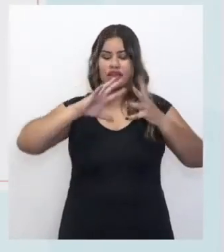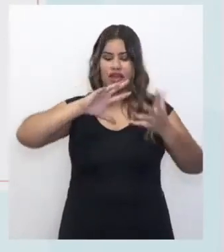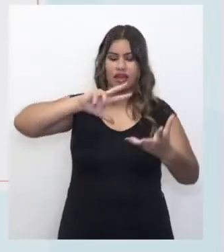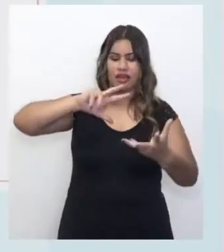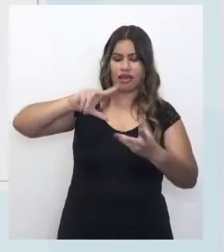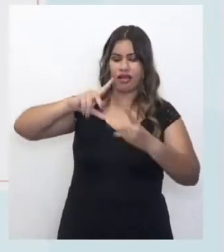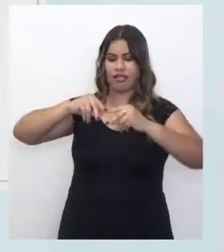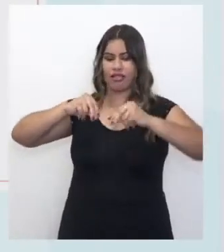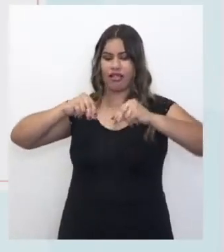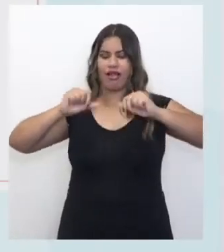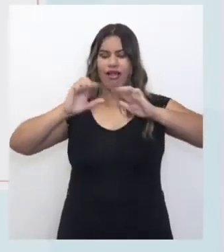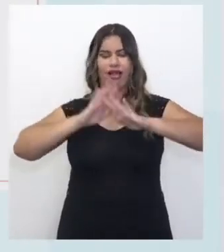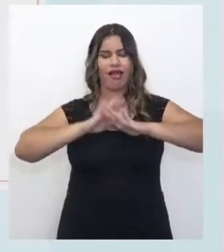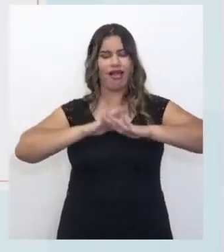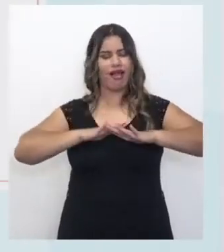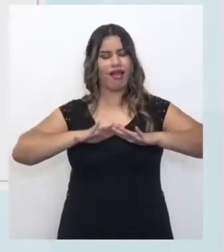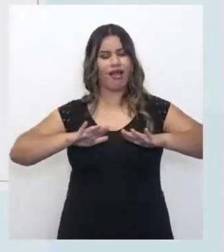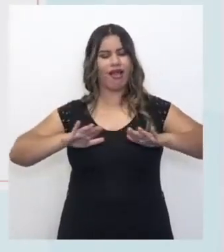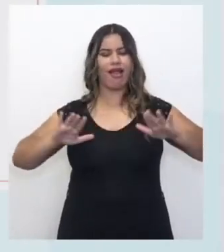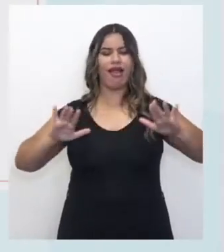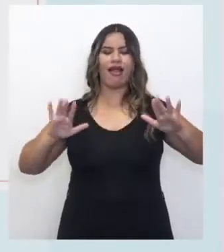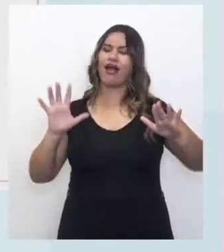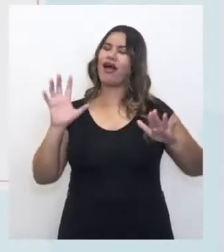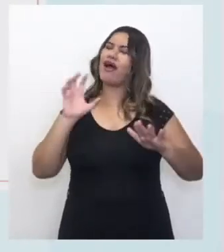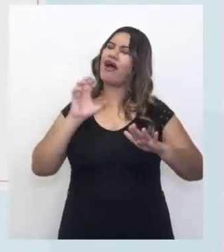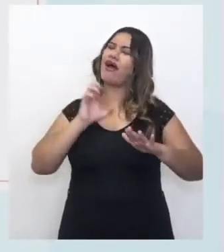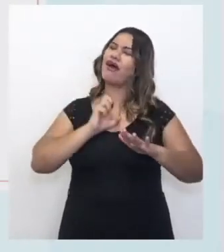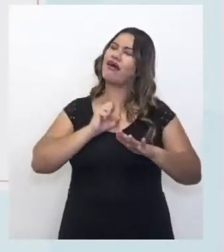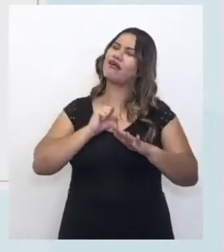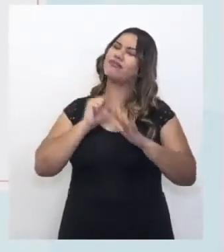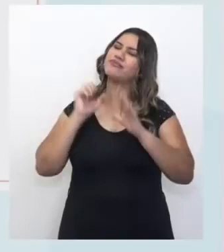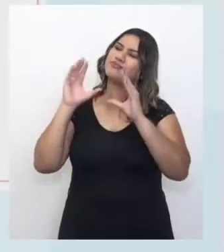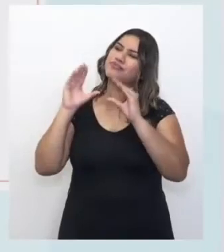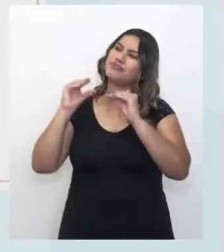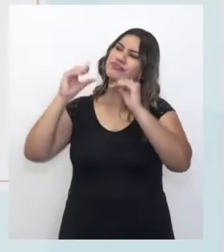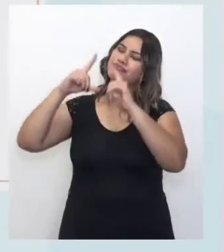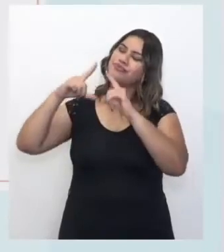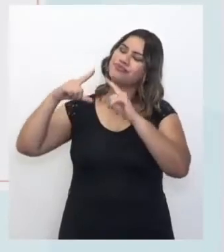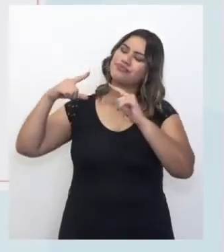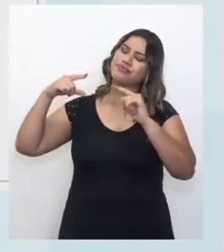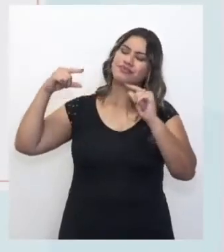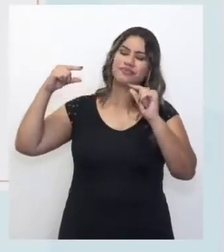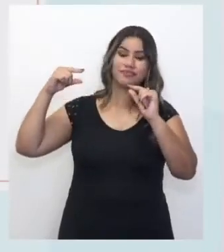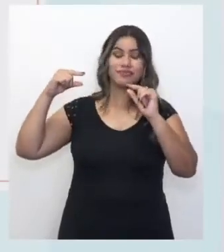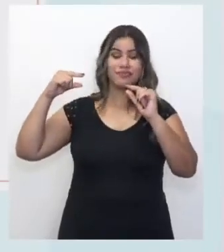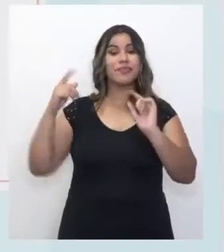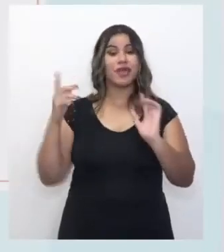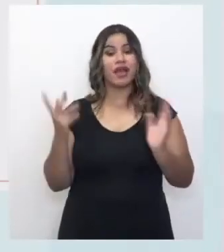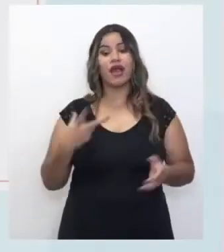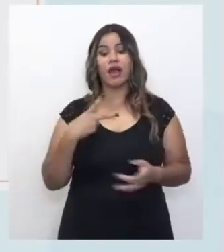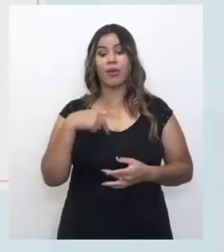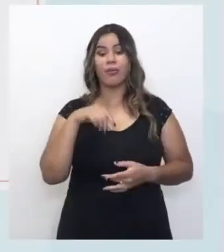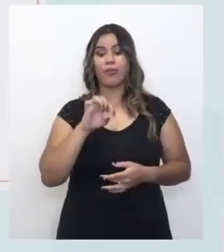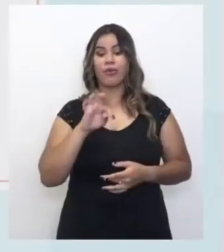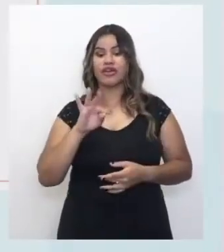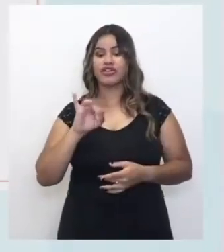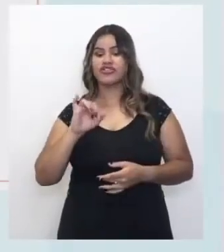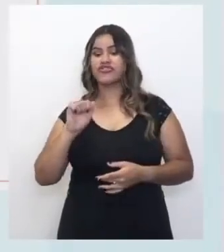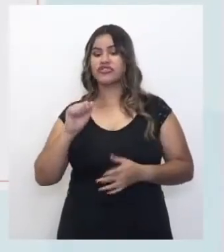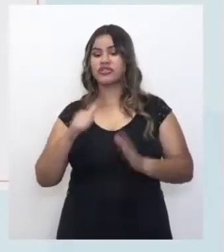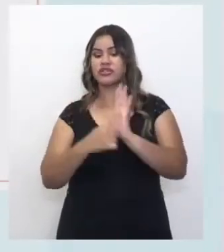paz serena, como eu vos amo, noites de lua. Esse é um poema da poetisa Alta de Souza, né,